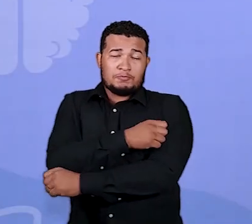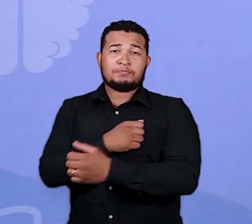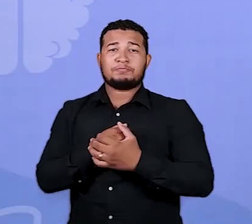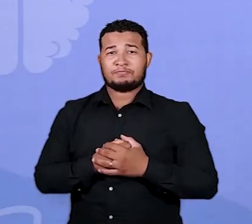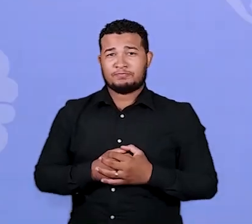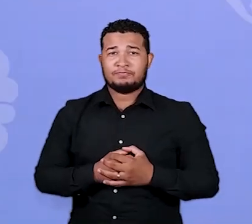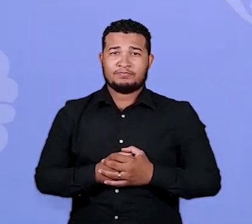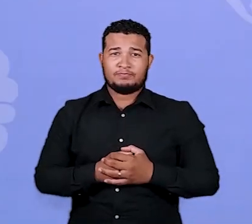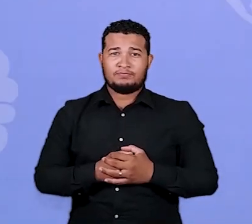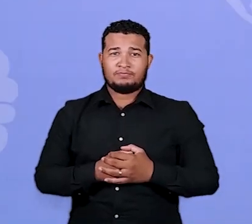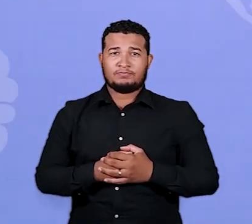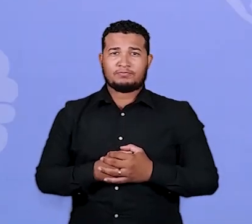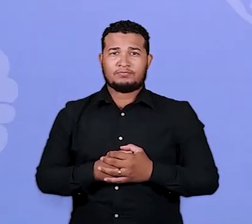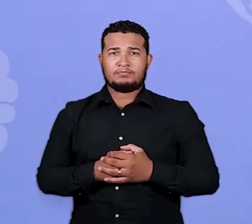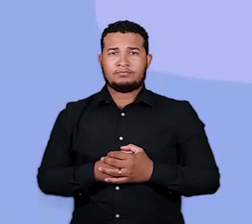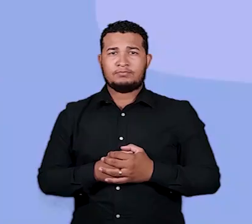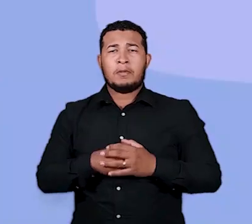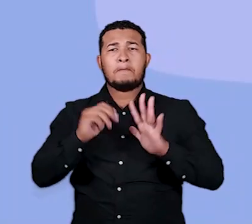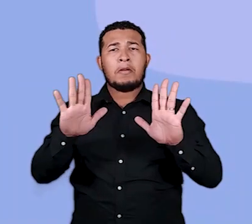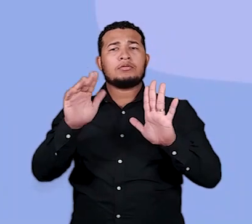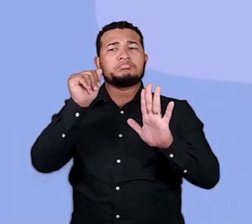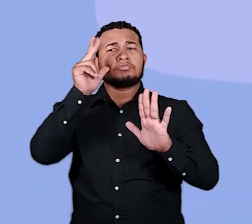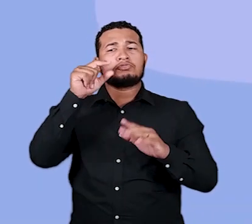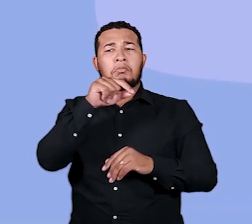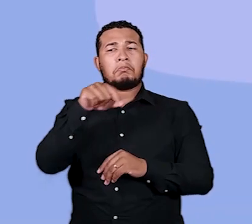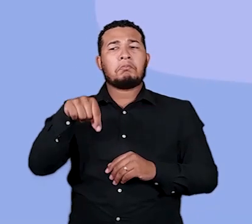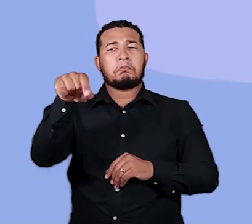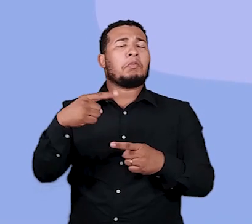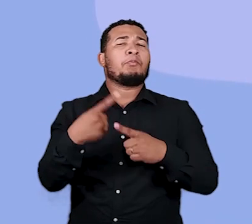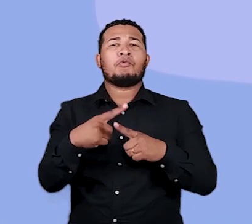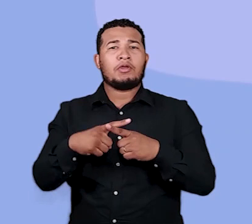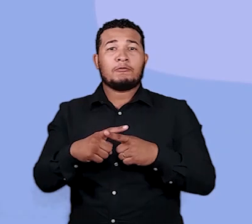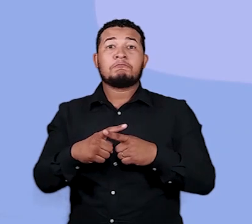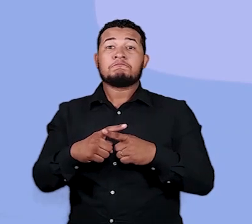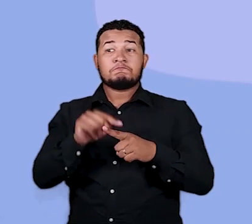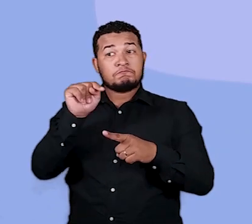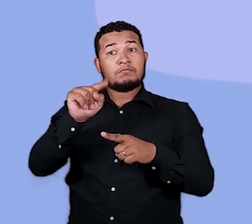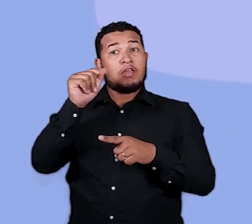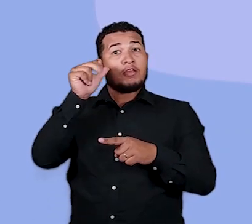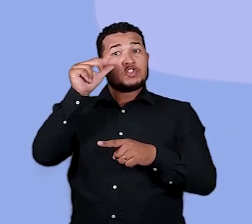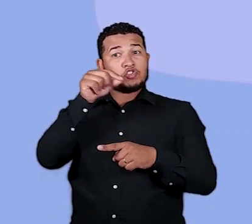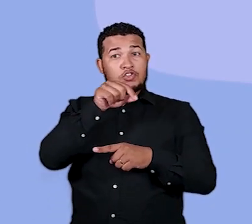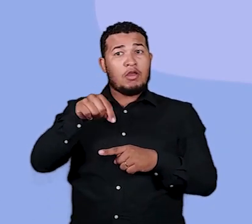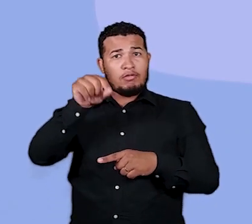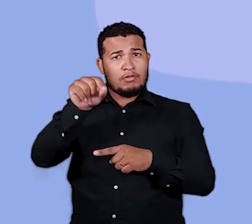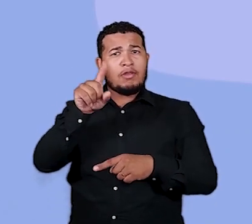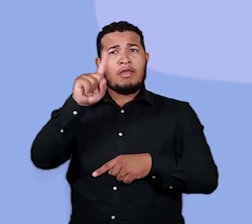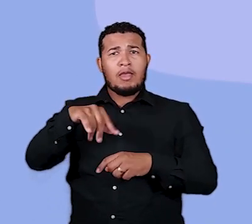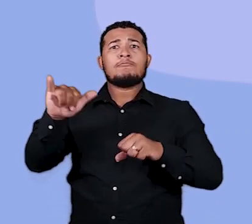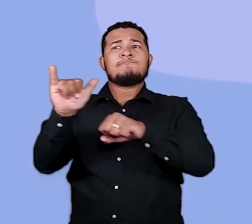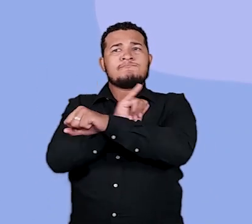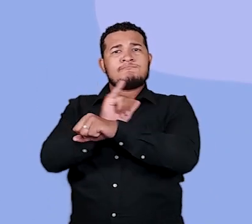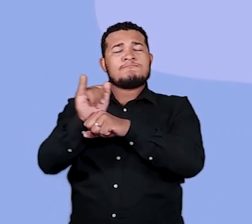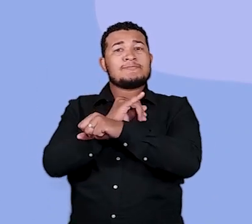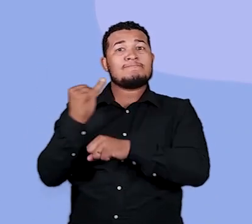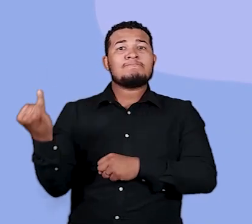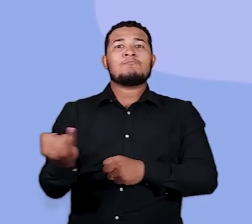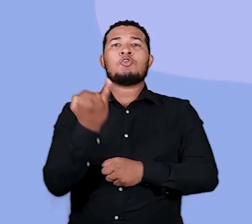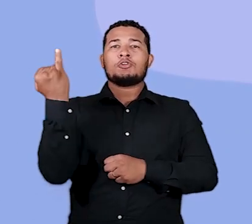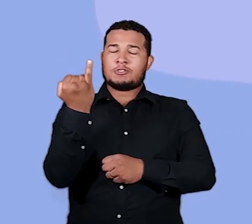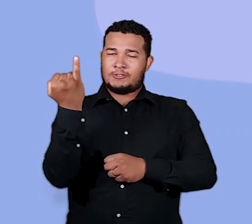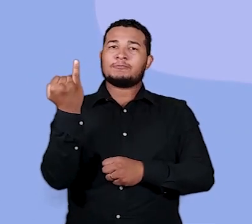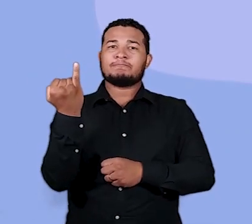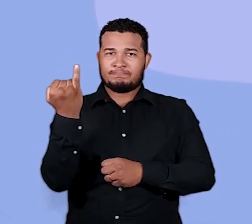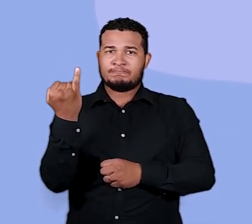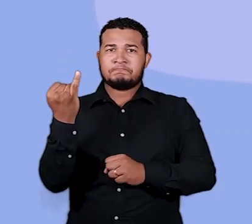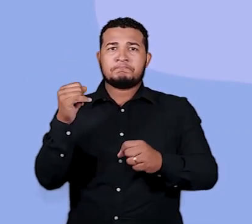dos praticantes. Vamos para o próximo slide. Por que jogar xadrez? O xadrez é uma ferramenta educacional de extrema importância